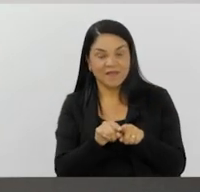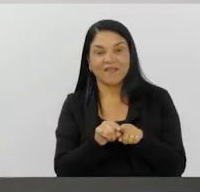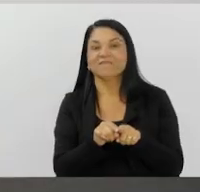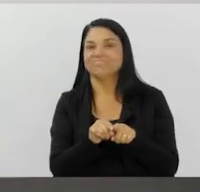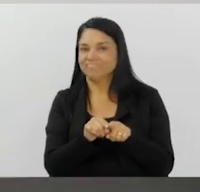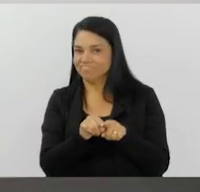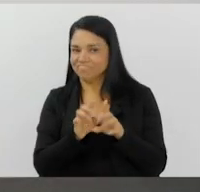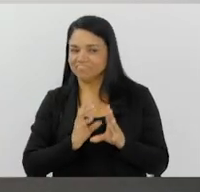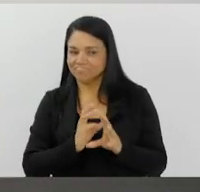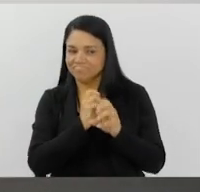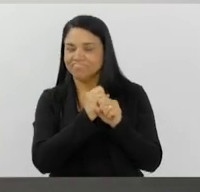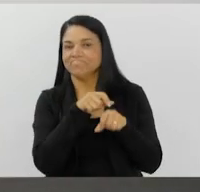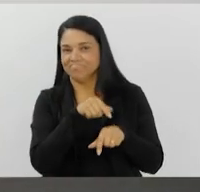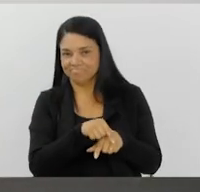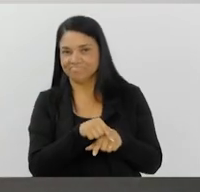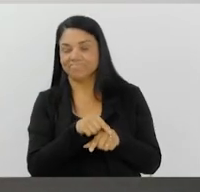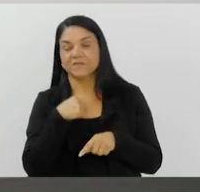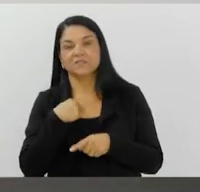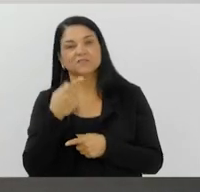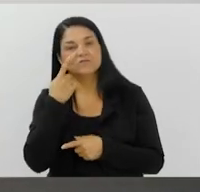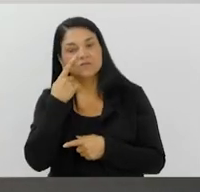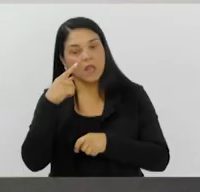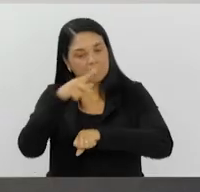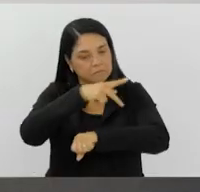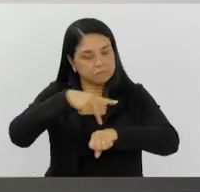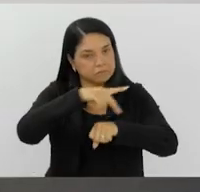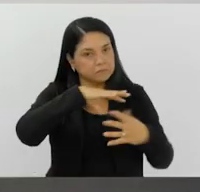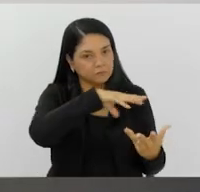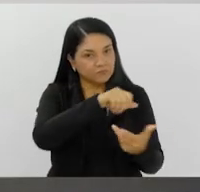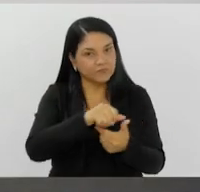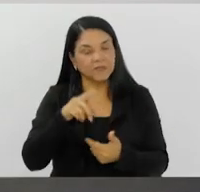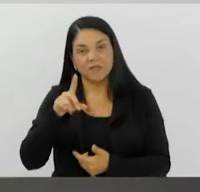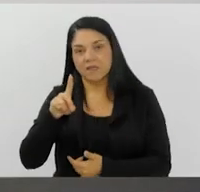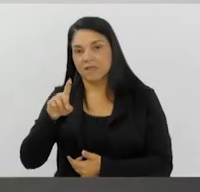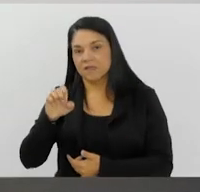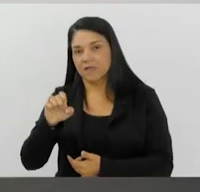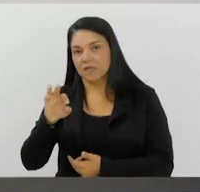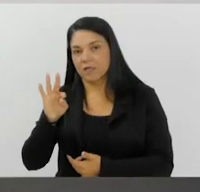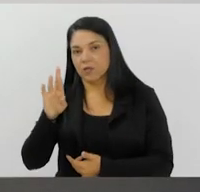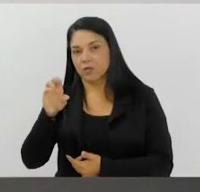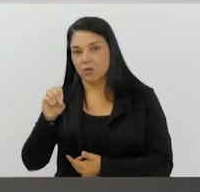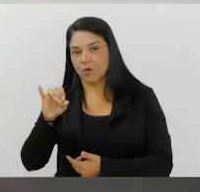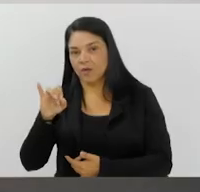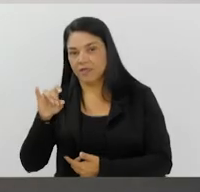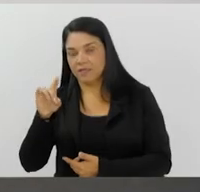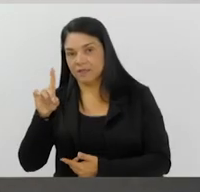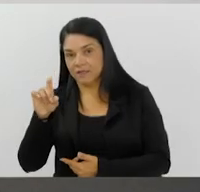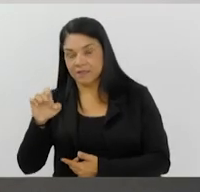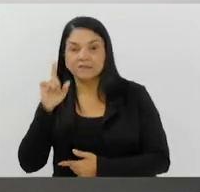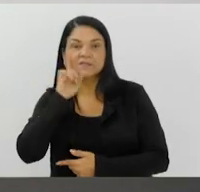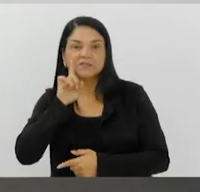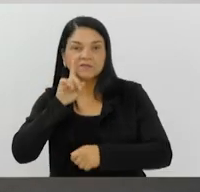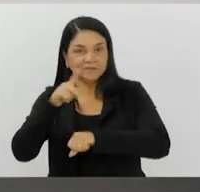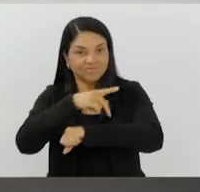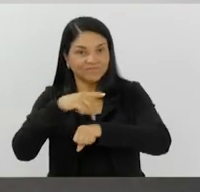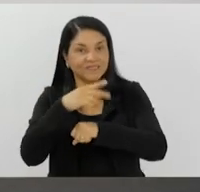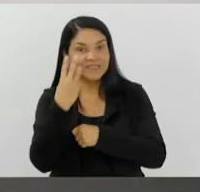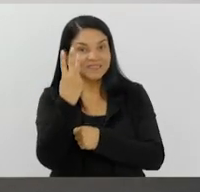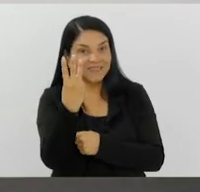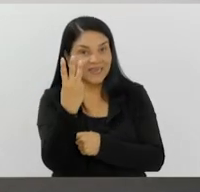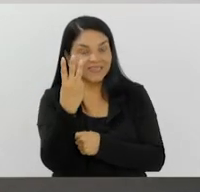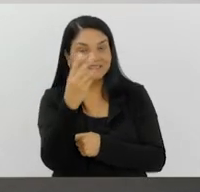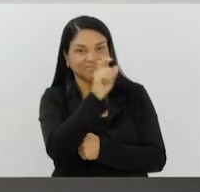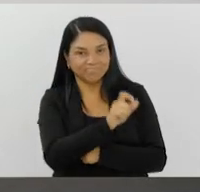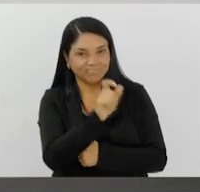ã a gente foi olhar o caso internacional em Detroit né que é uma cidade americana houve três casos de erro e